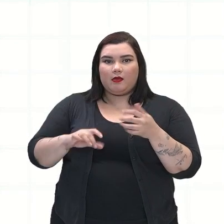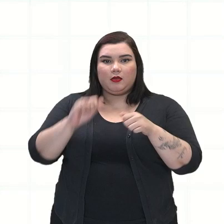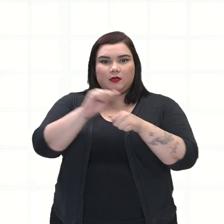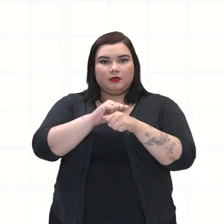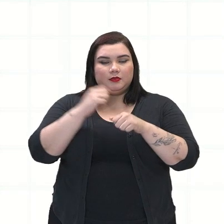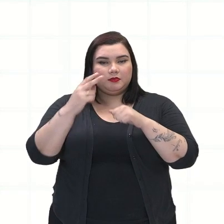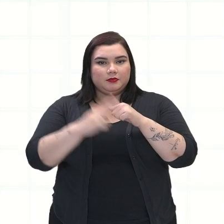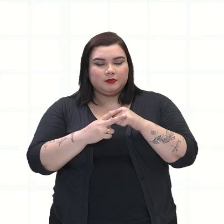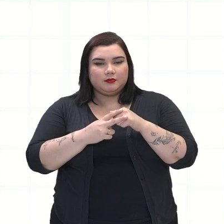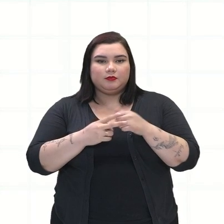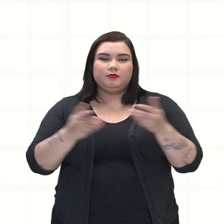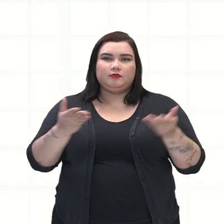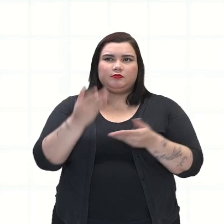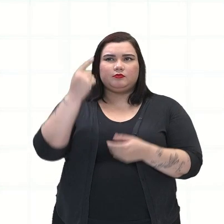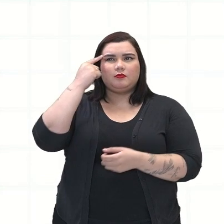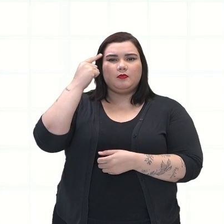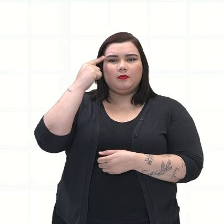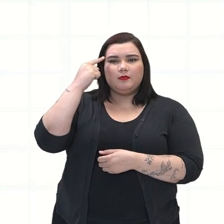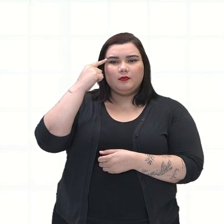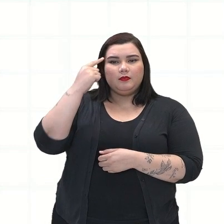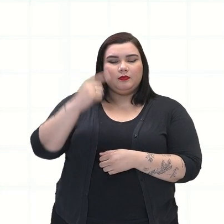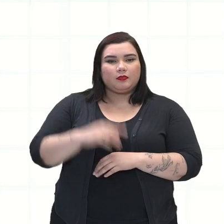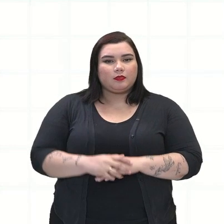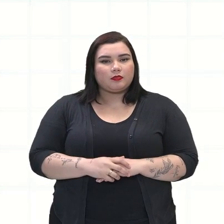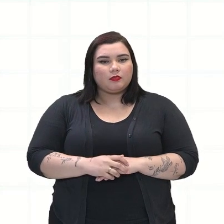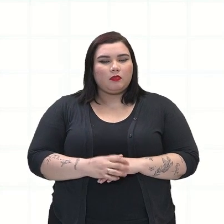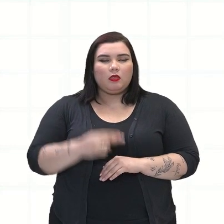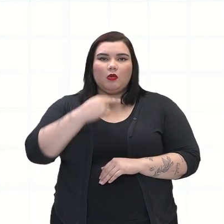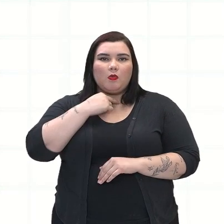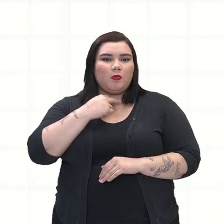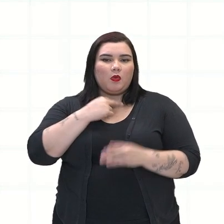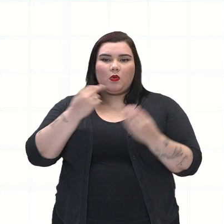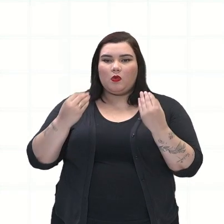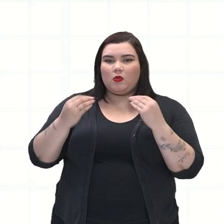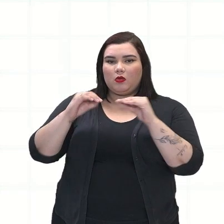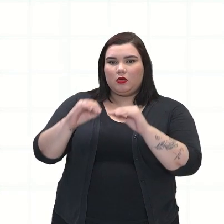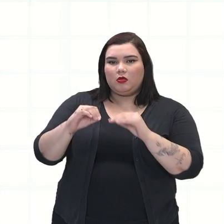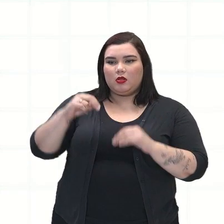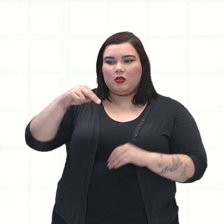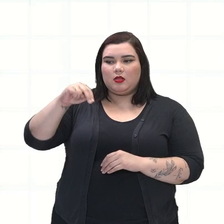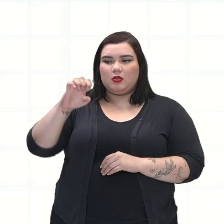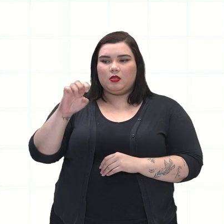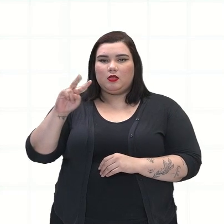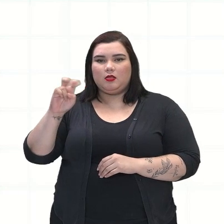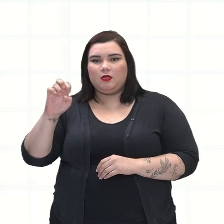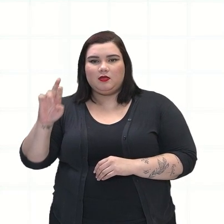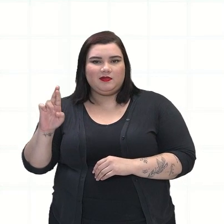frequência, vamos pensar. Eu não posso usar aqui o never.